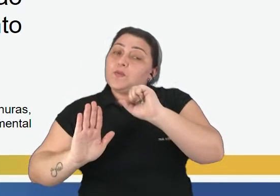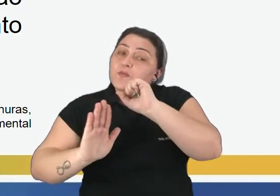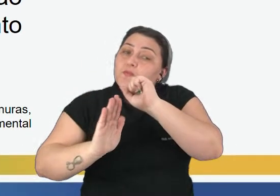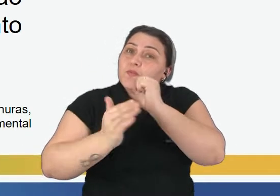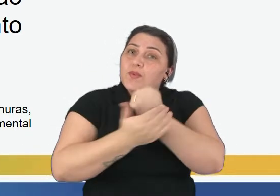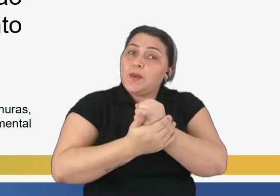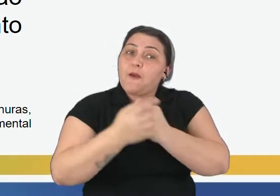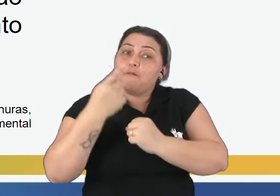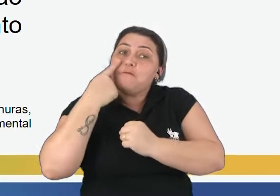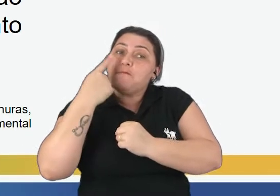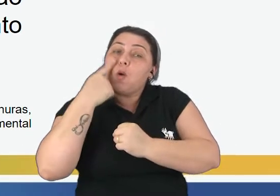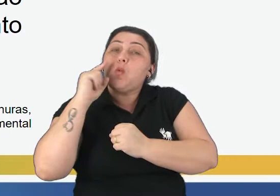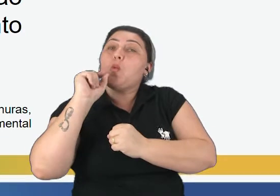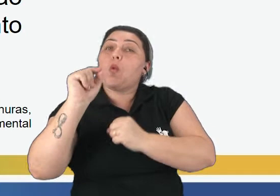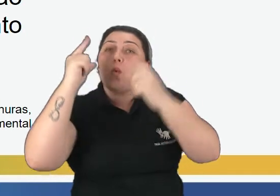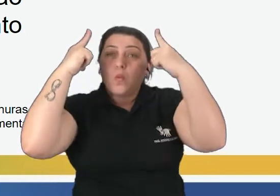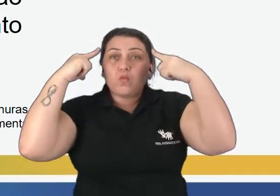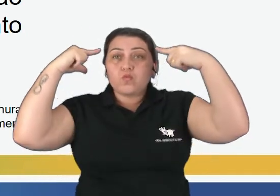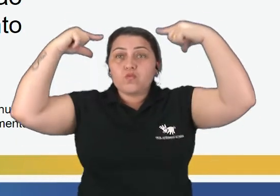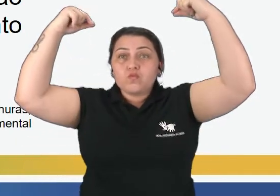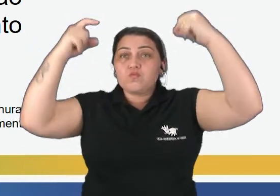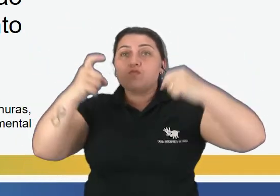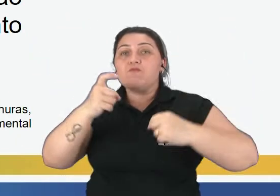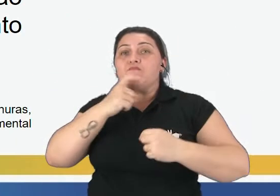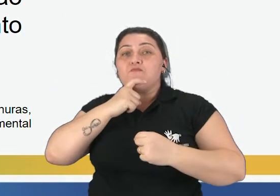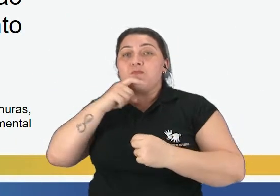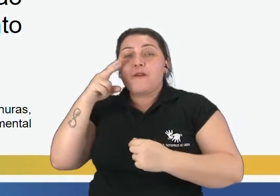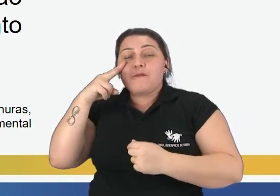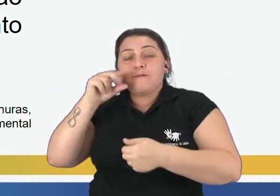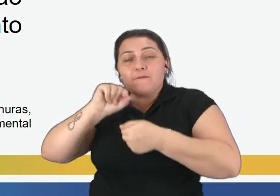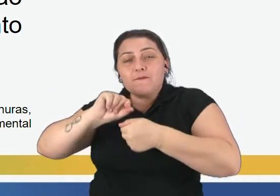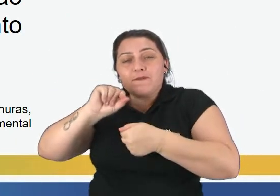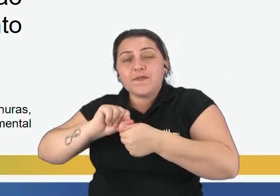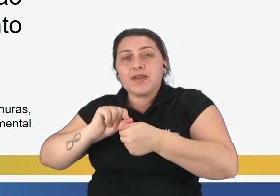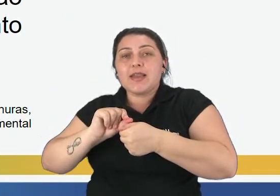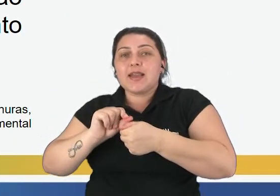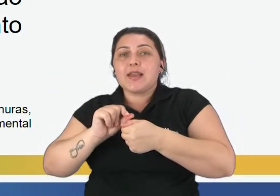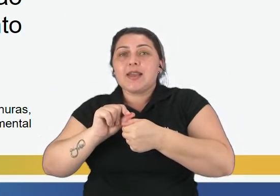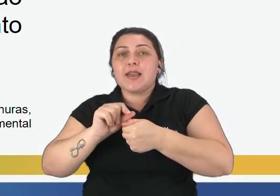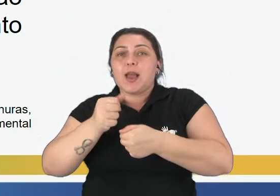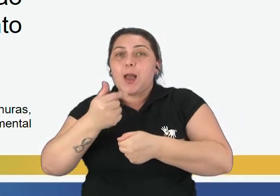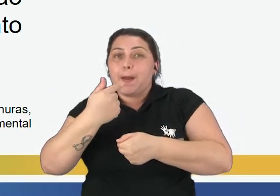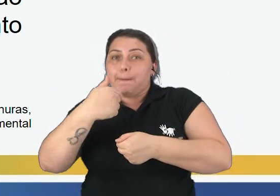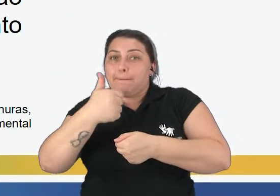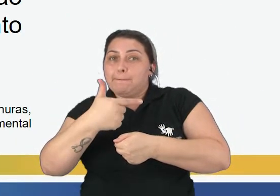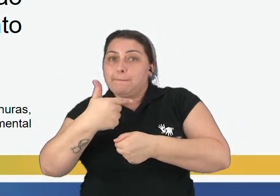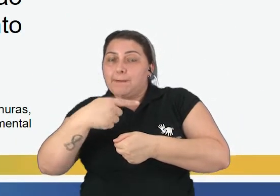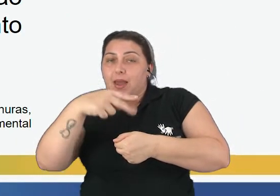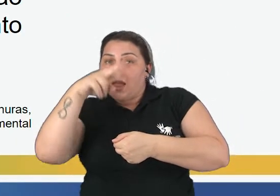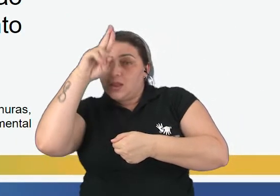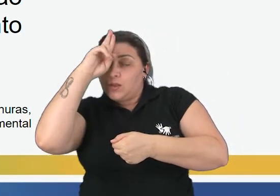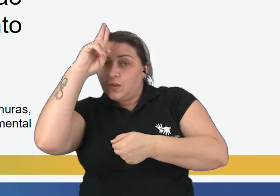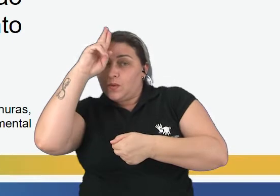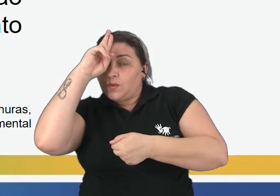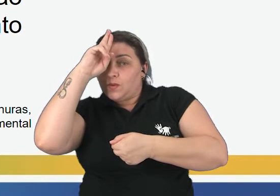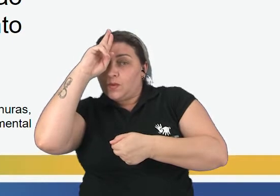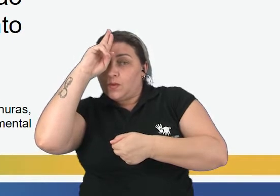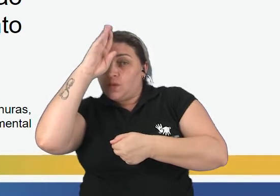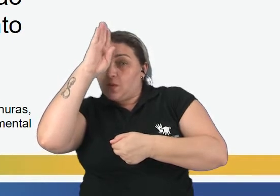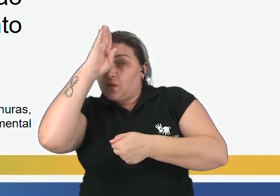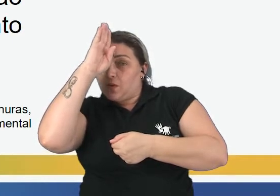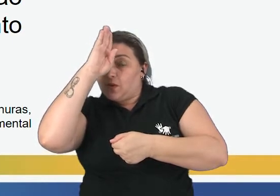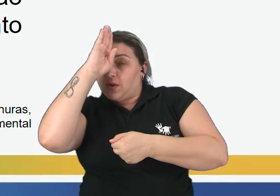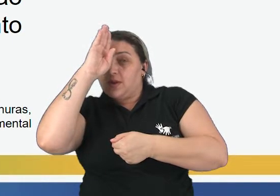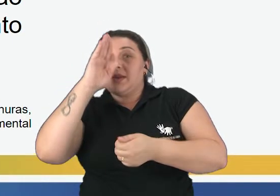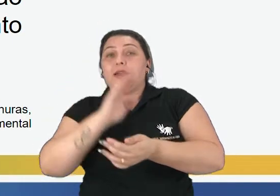para observar o que os doentes fariam. Por volta da meia-noite, os anões apareceram e iam